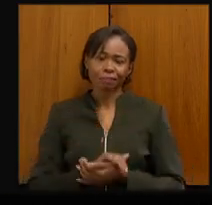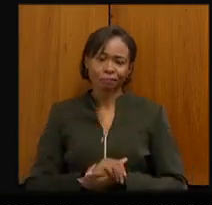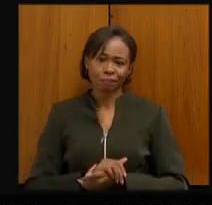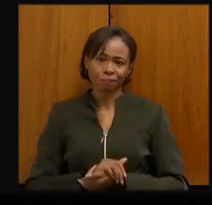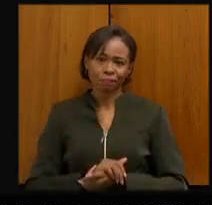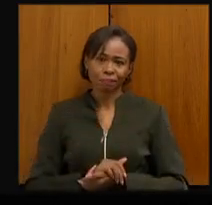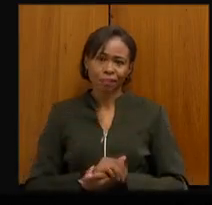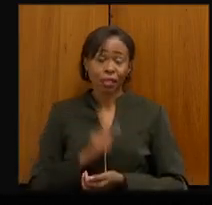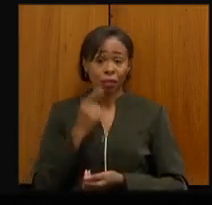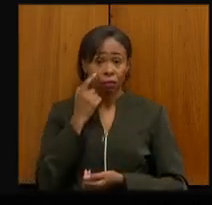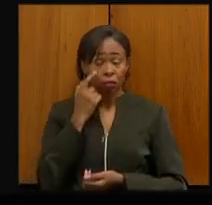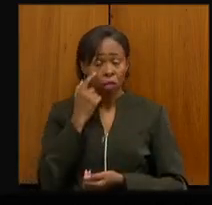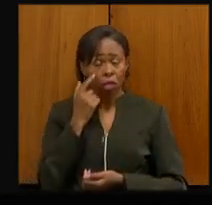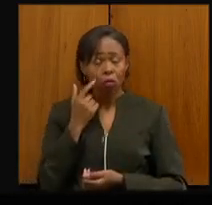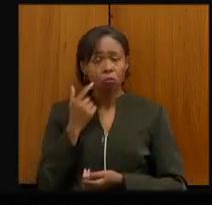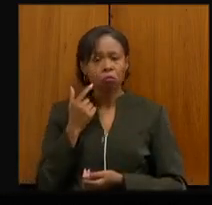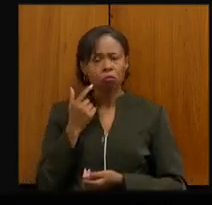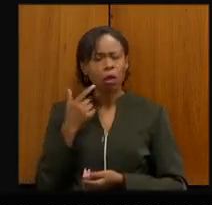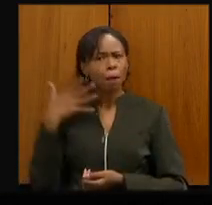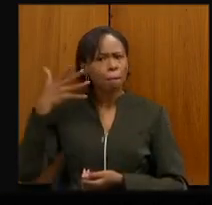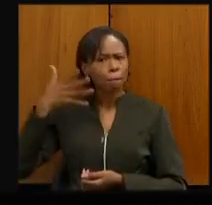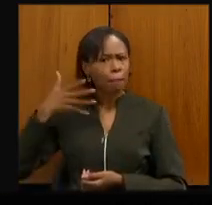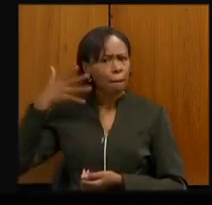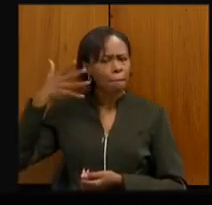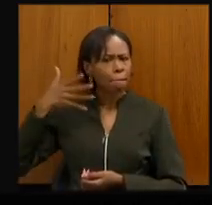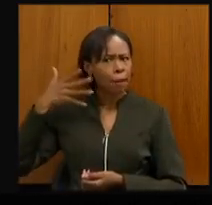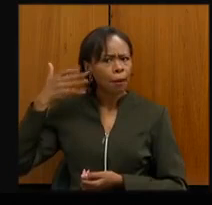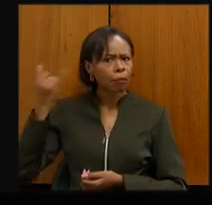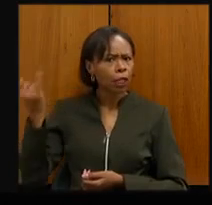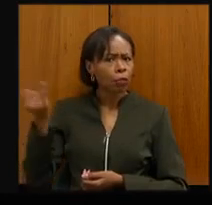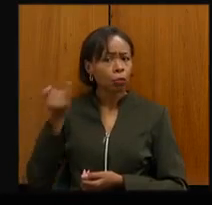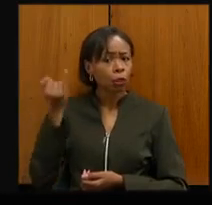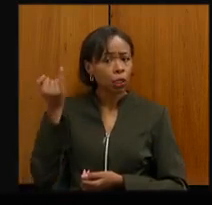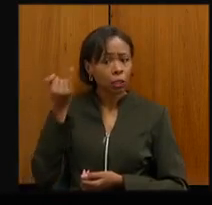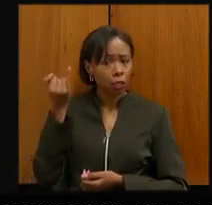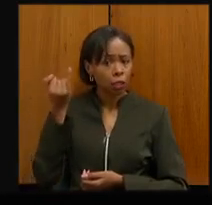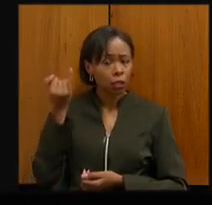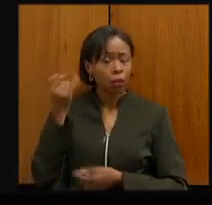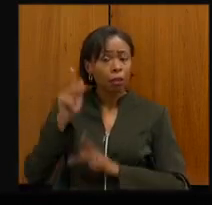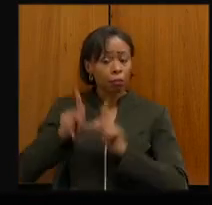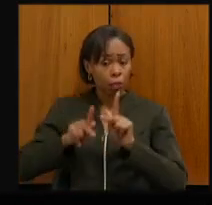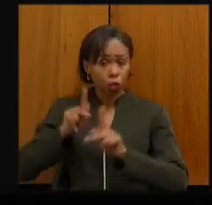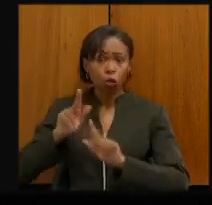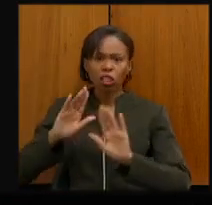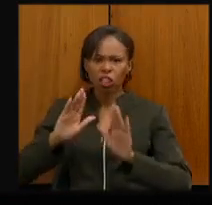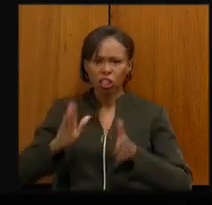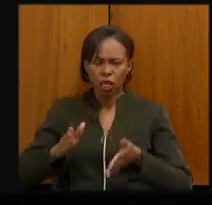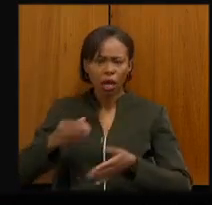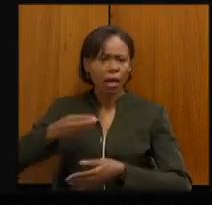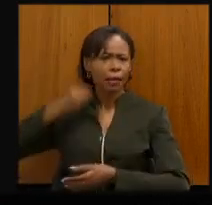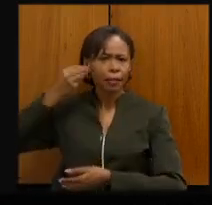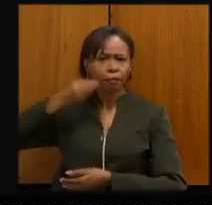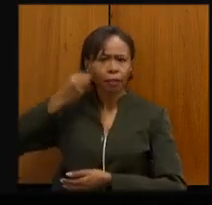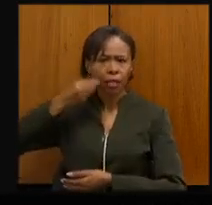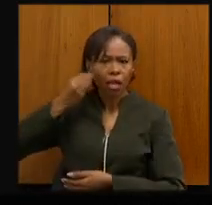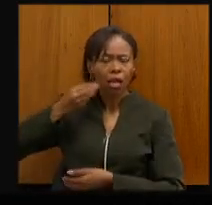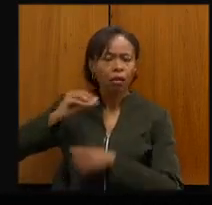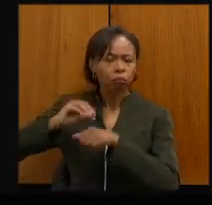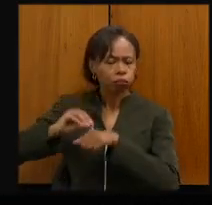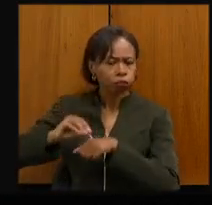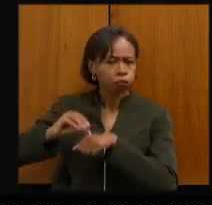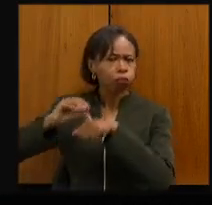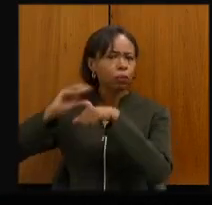o ouvindo relatos tão ricos tão importante de pessoas que têm experiência tem conhecimento